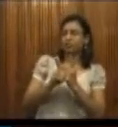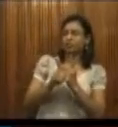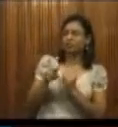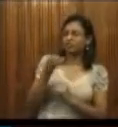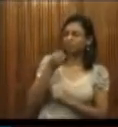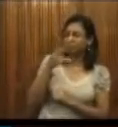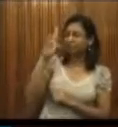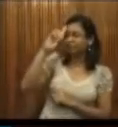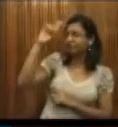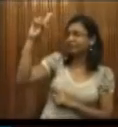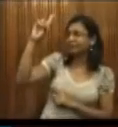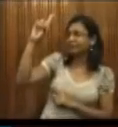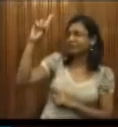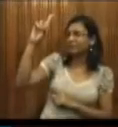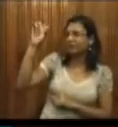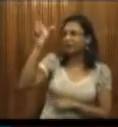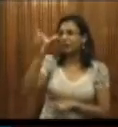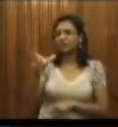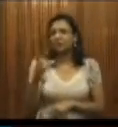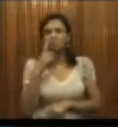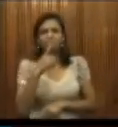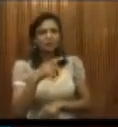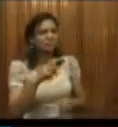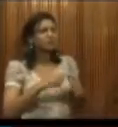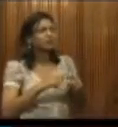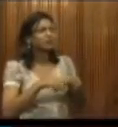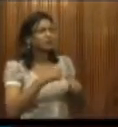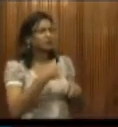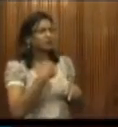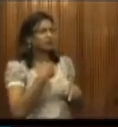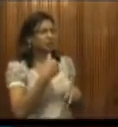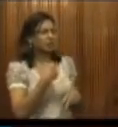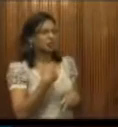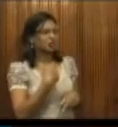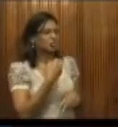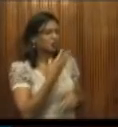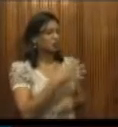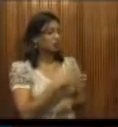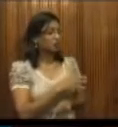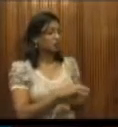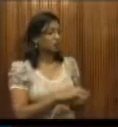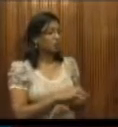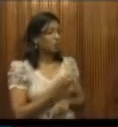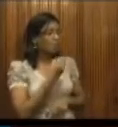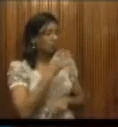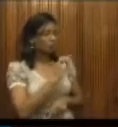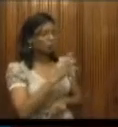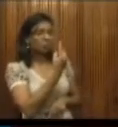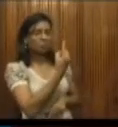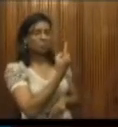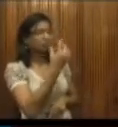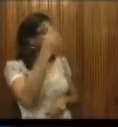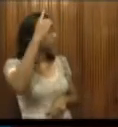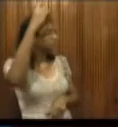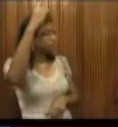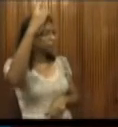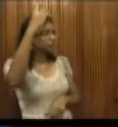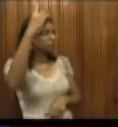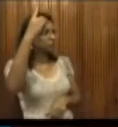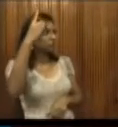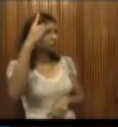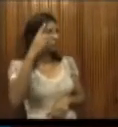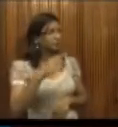responde? Por que me chamas bom? Bom só há um, que é Deus. Eu já tive